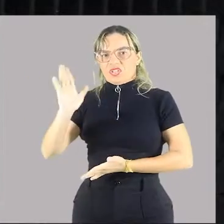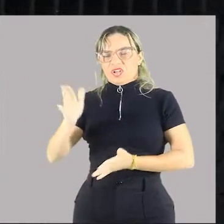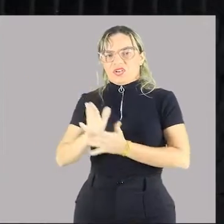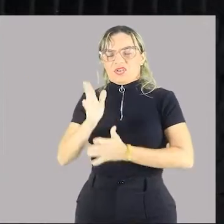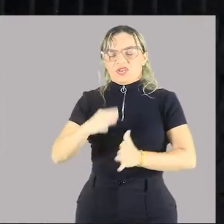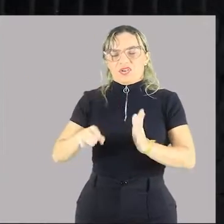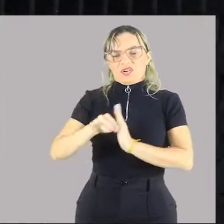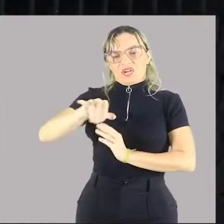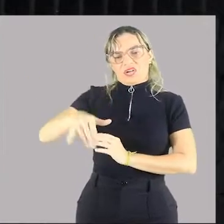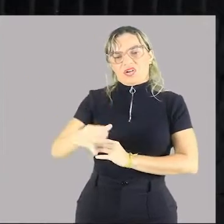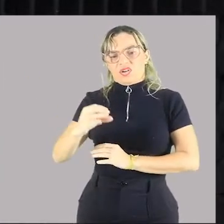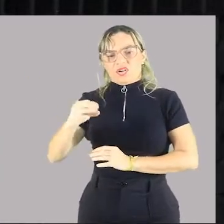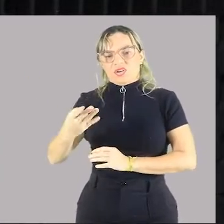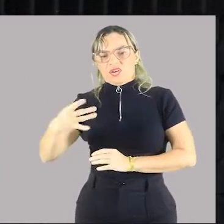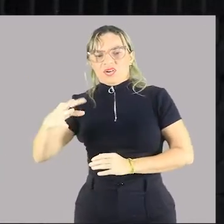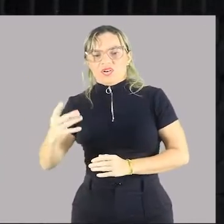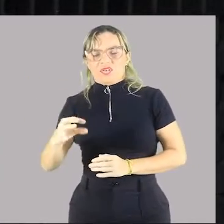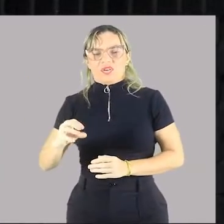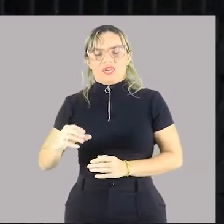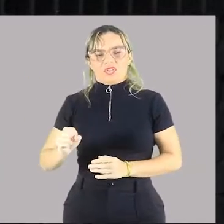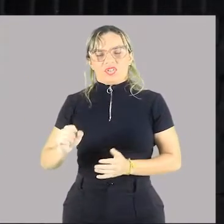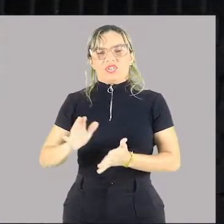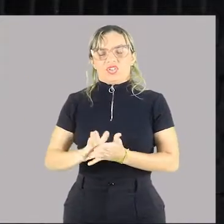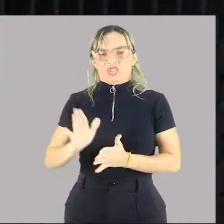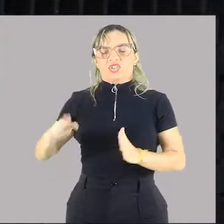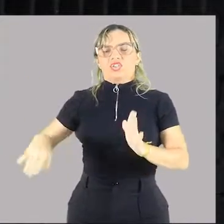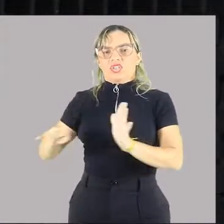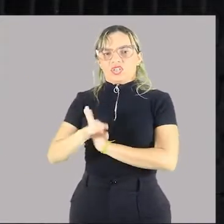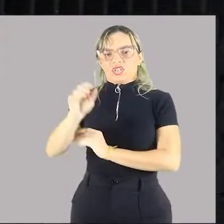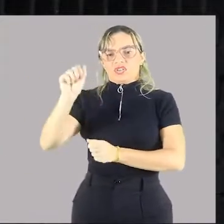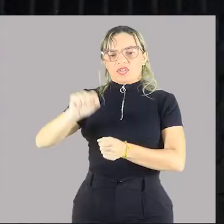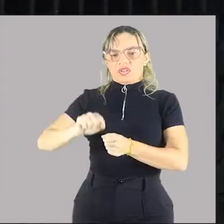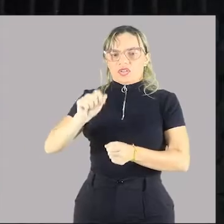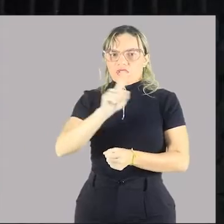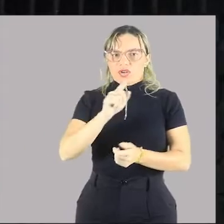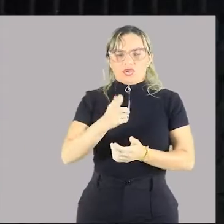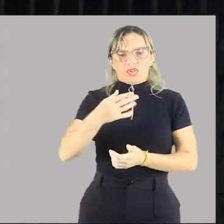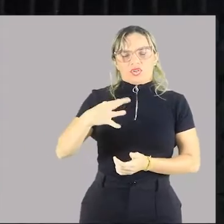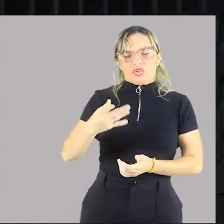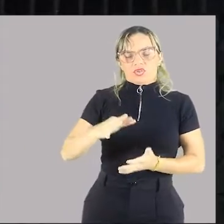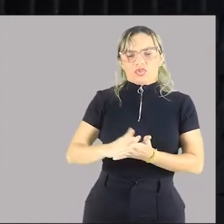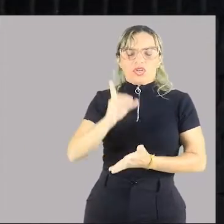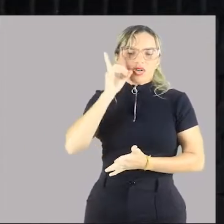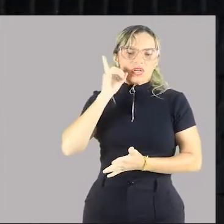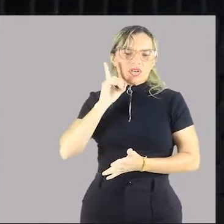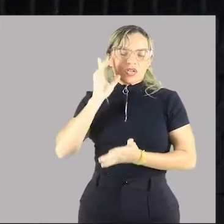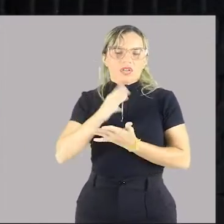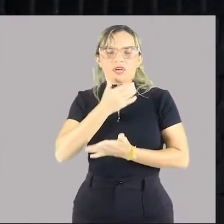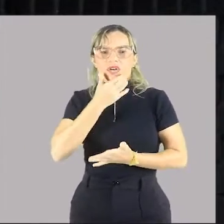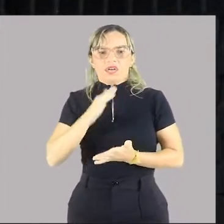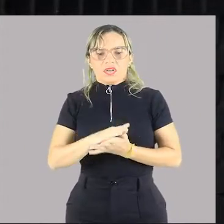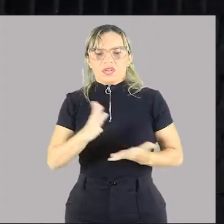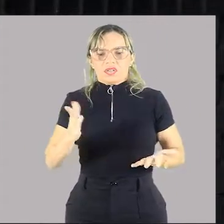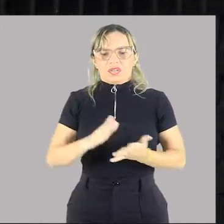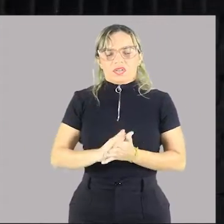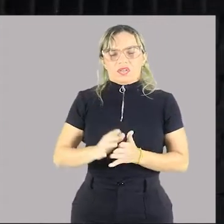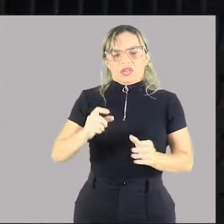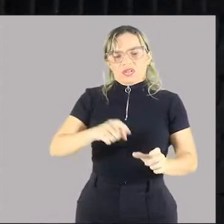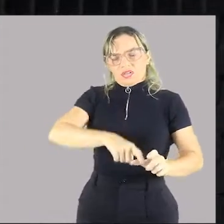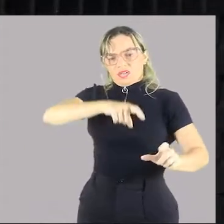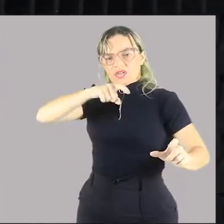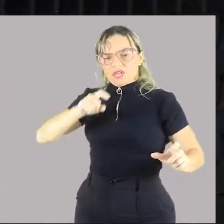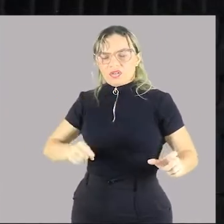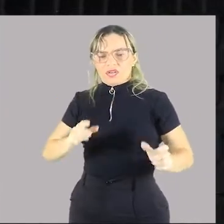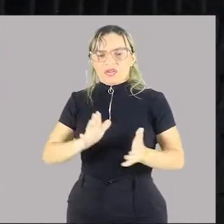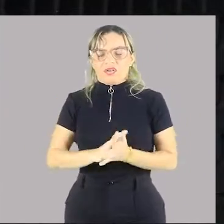chegaram a abolir, mas os girondinos não. A inglesa americana, não. Os Estados Unidos, depois da independência, depois da Revolução